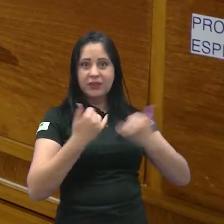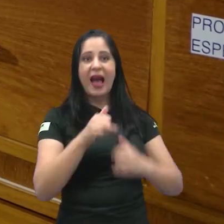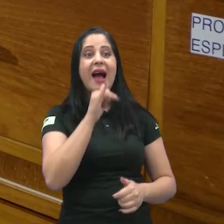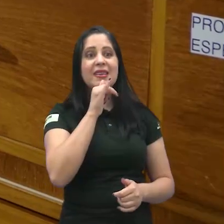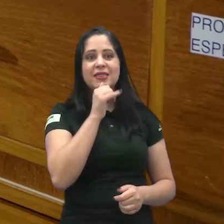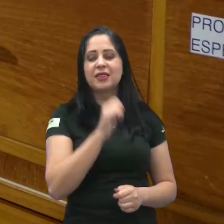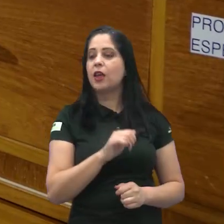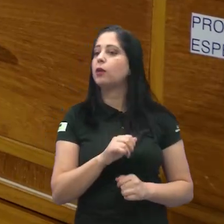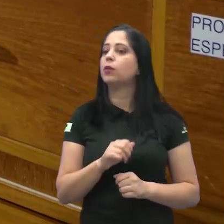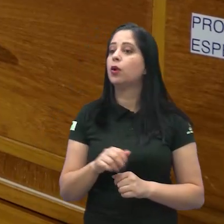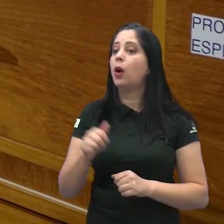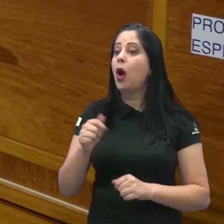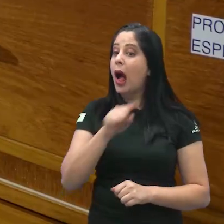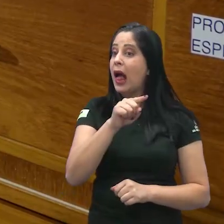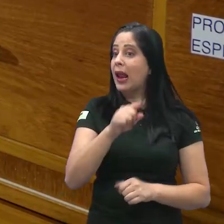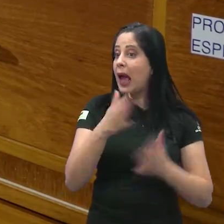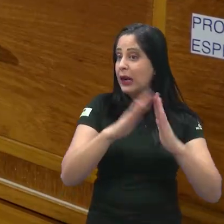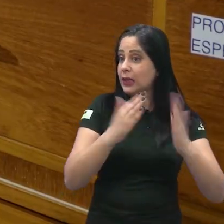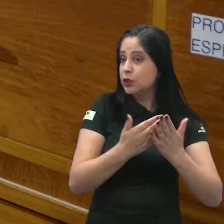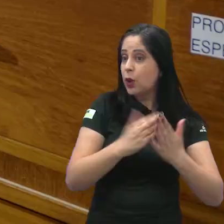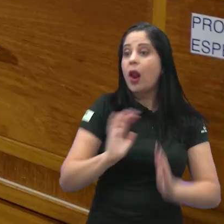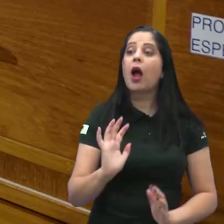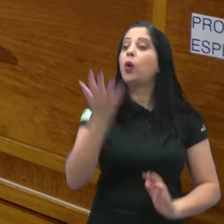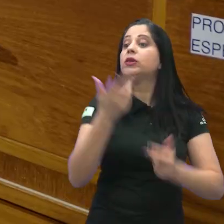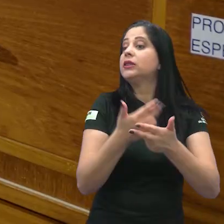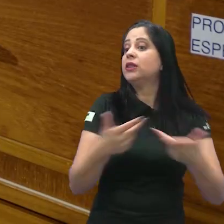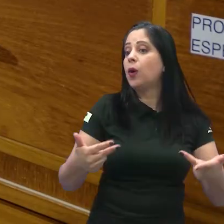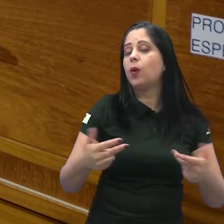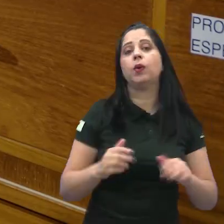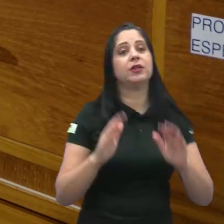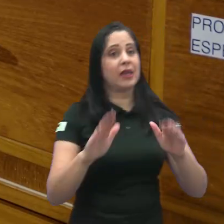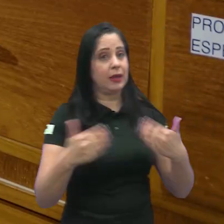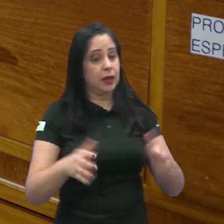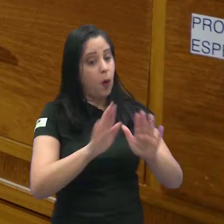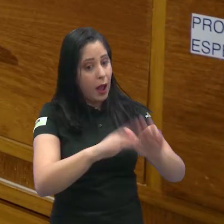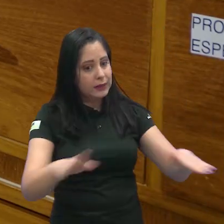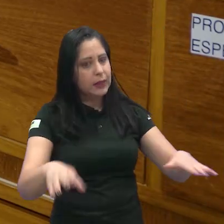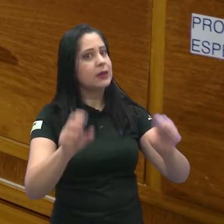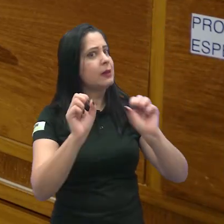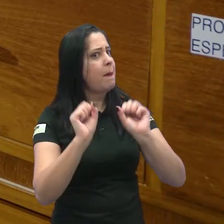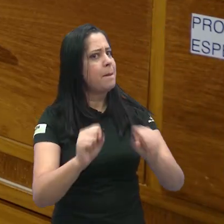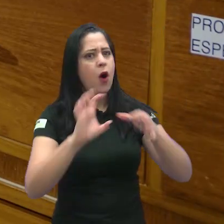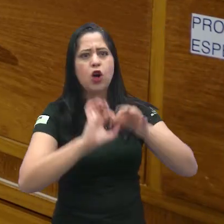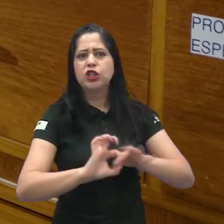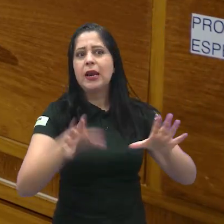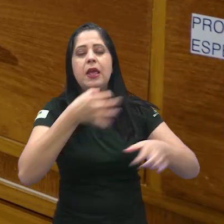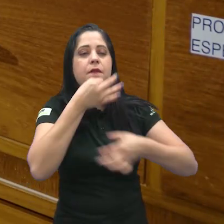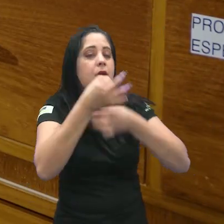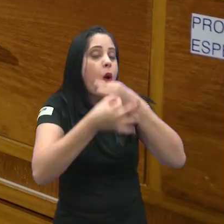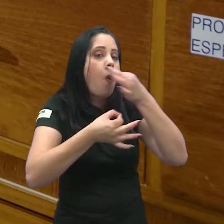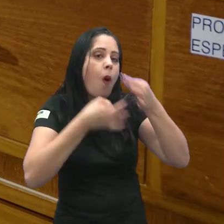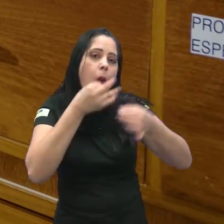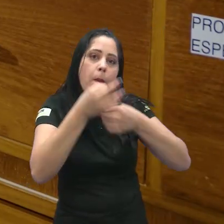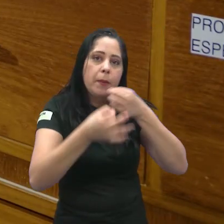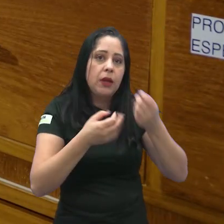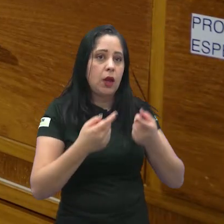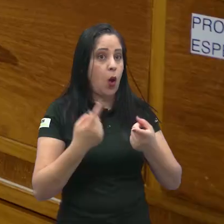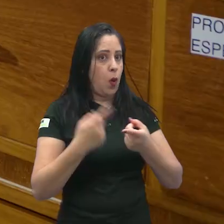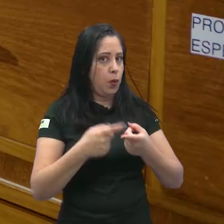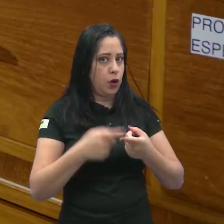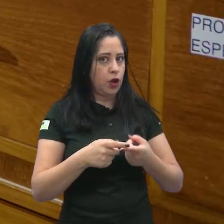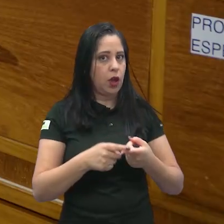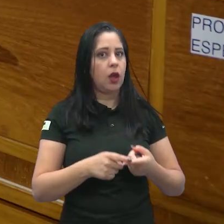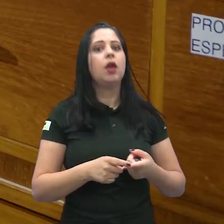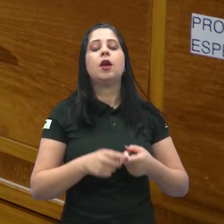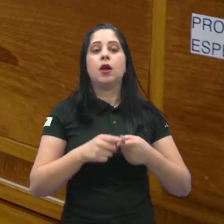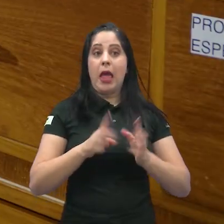mãe, aconteceu tal coisa. Então a gente quer que as crianças tenham essa transparência, porque a gente costuma avisar os pais, a gente sempre